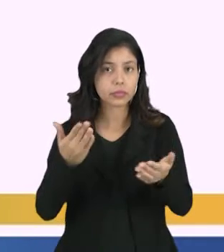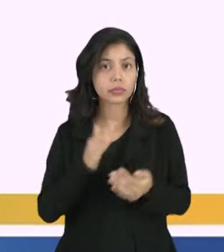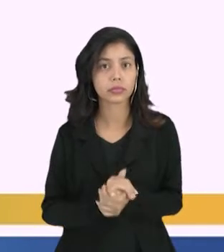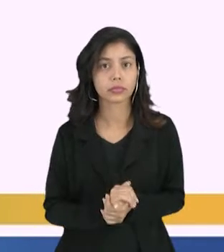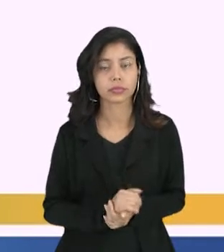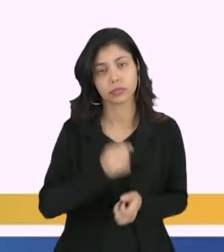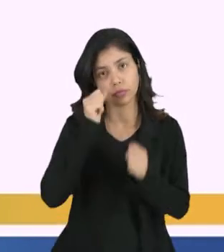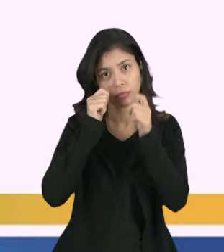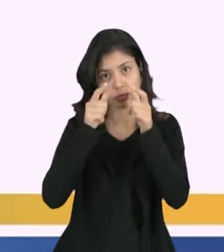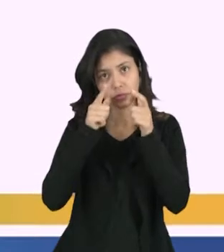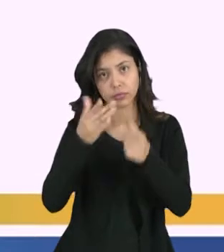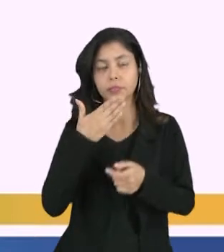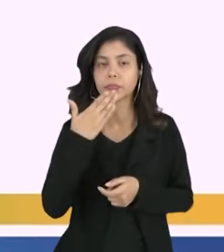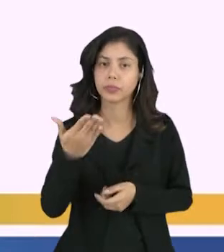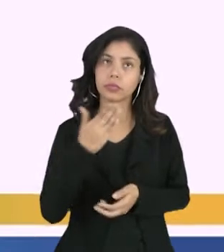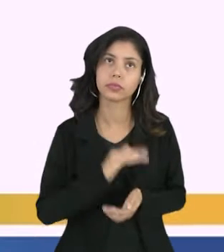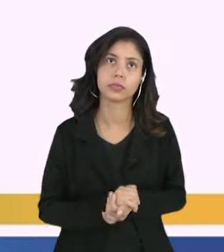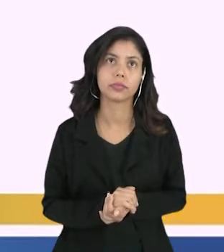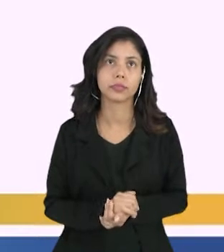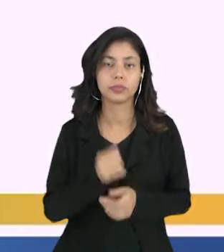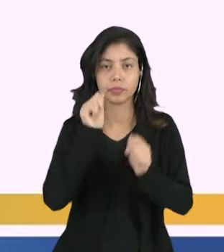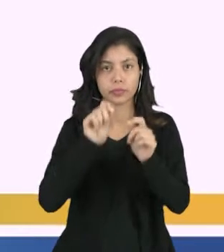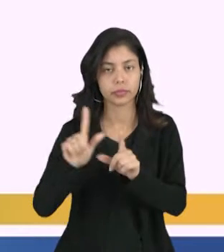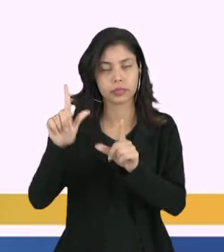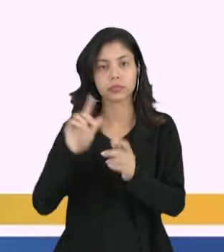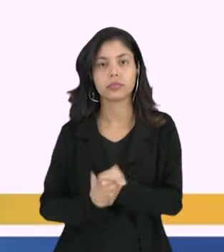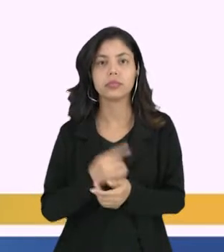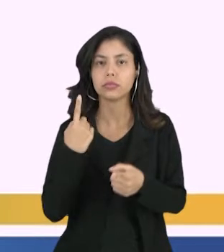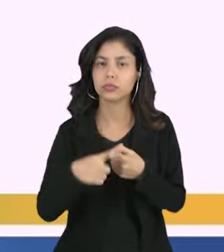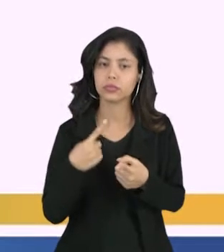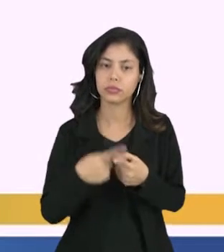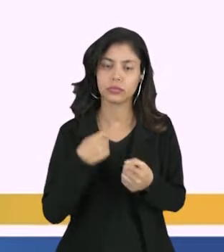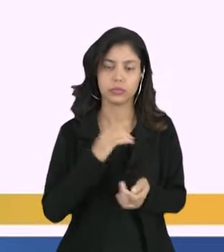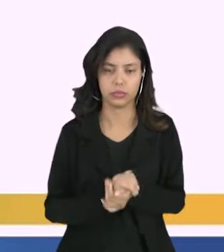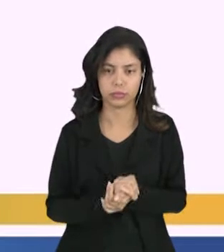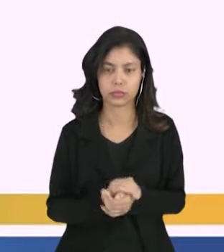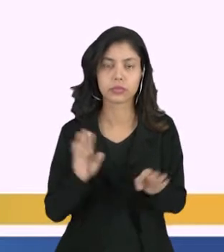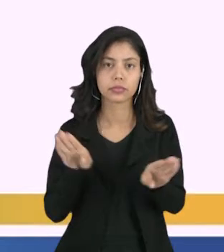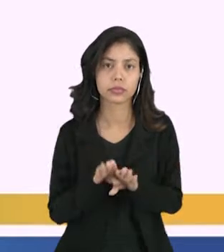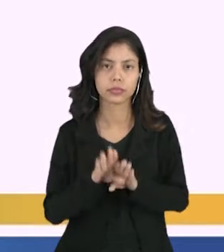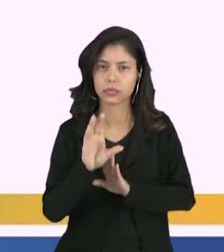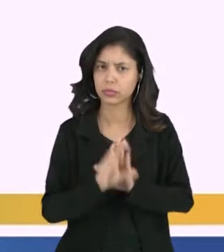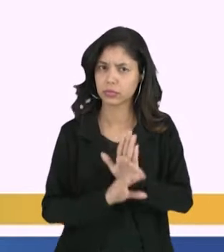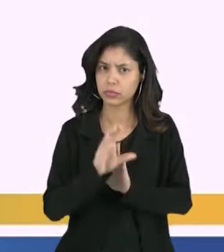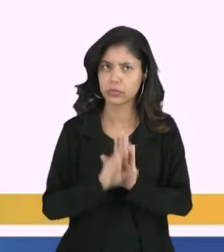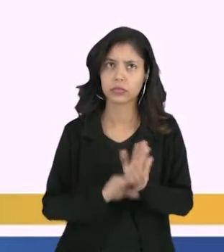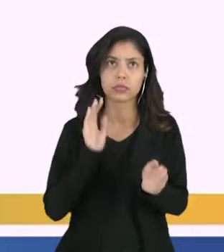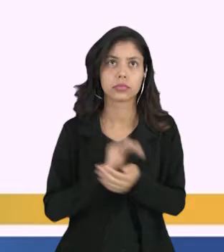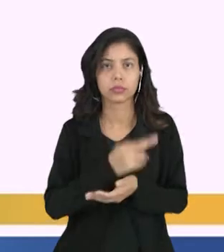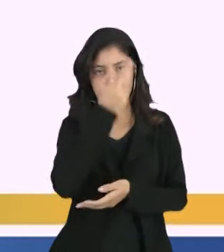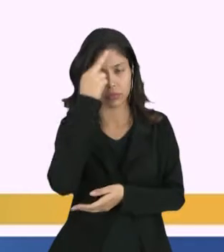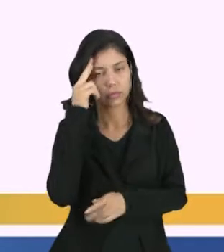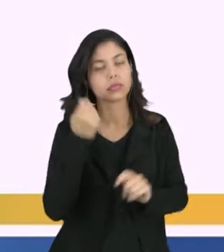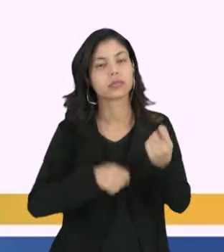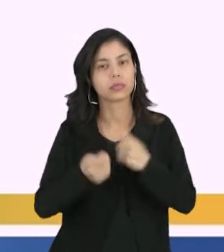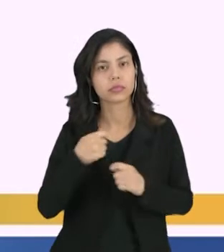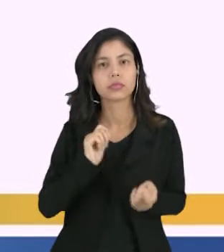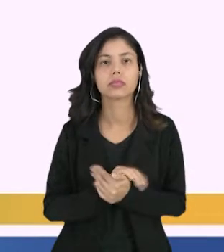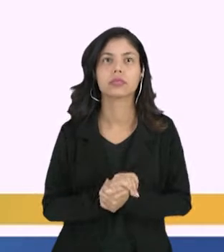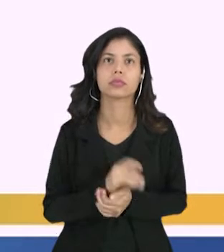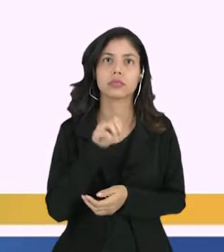vou pedir que vocês atentem aí o nosso slide, tá? Porque são conceitos, da história econômica, são